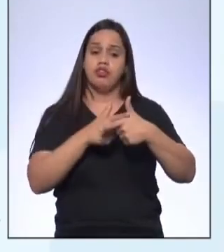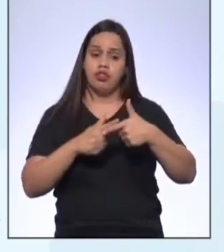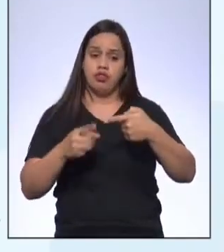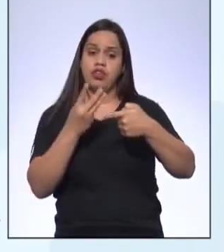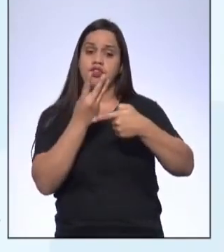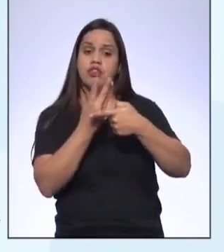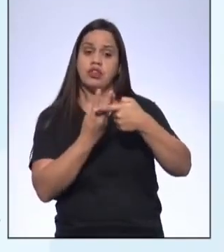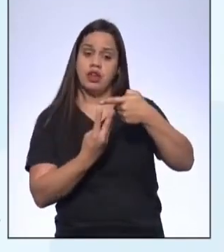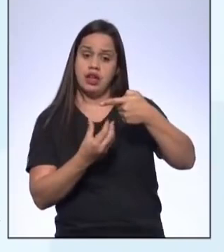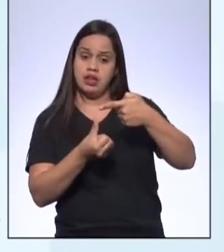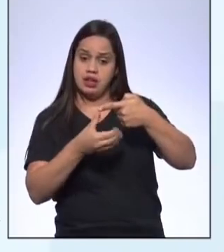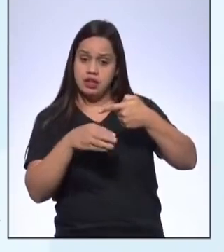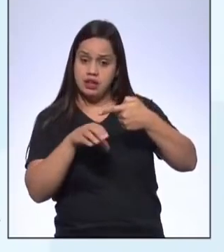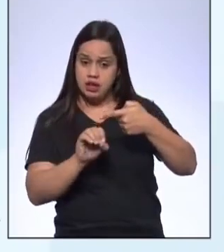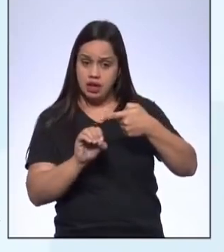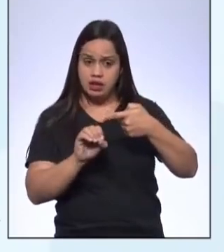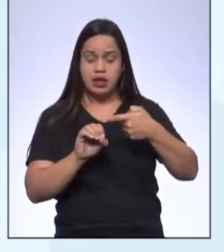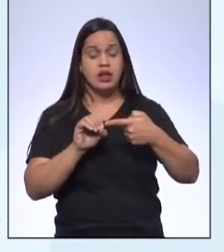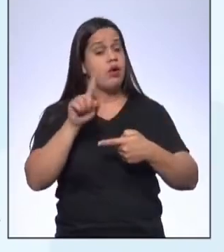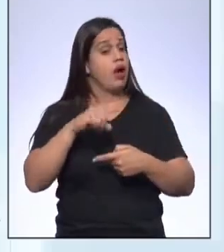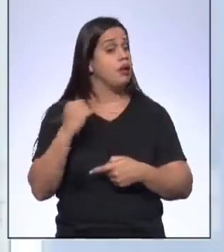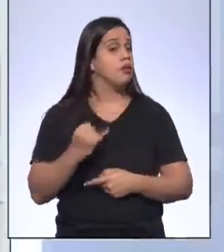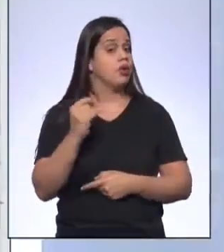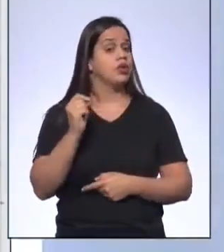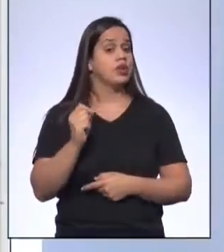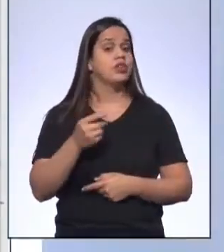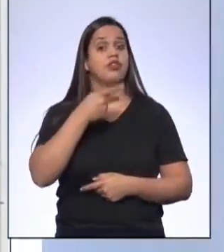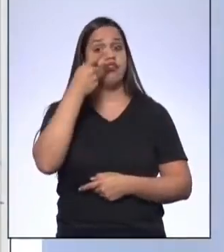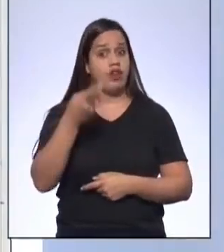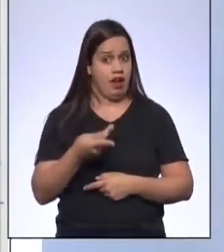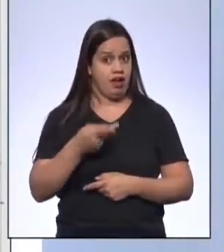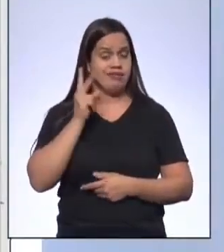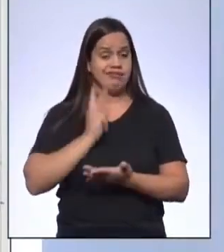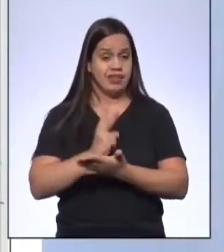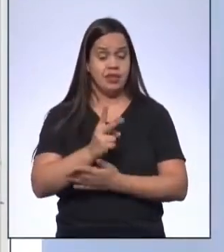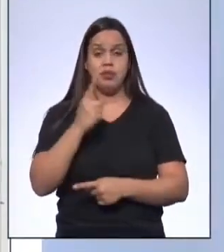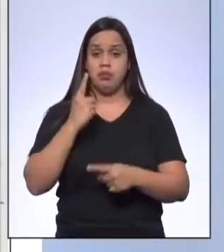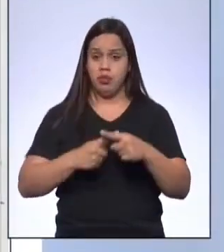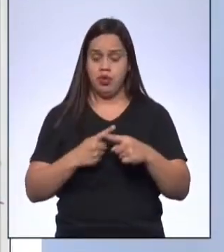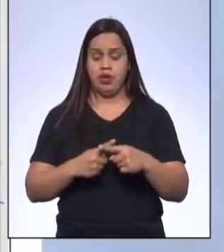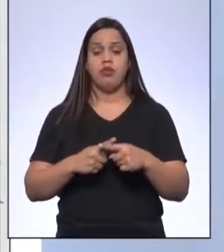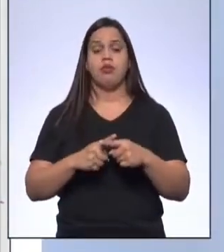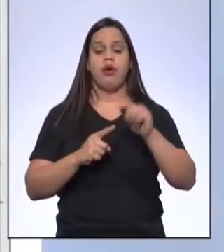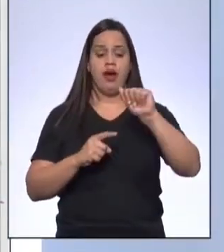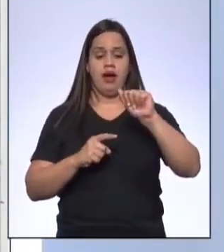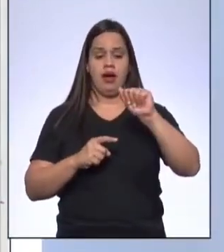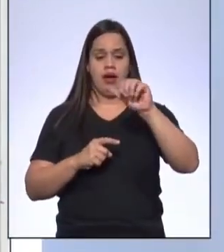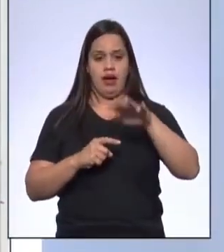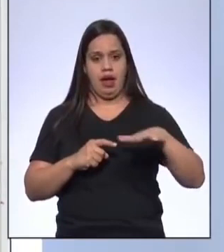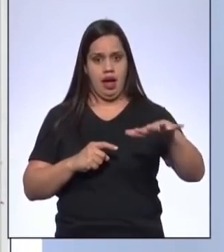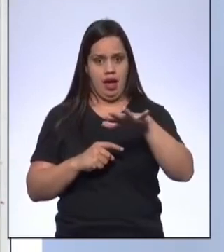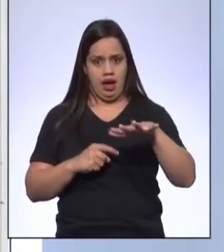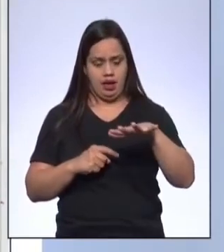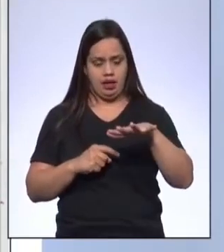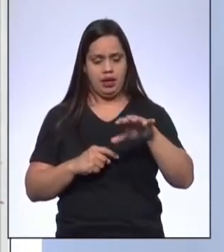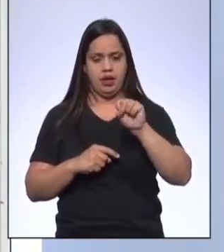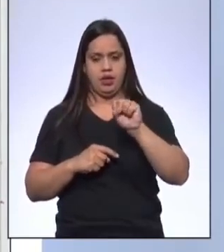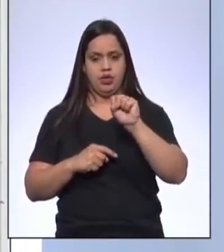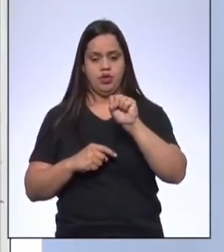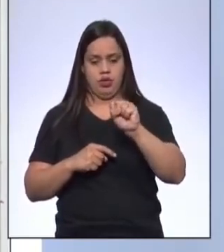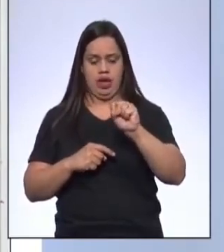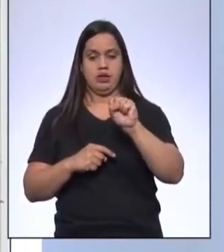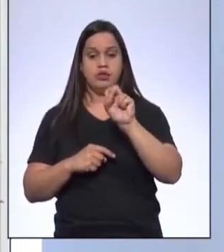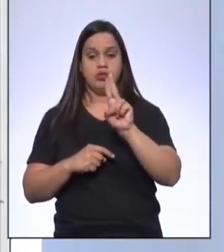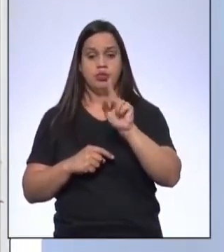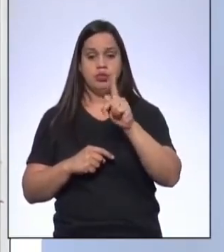É importante frisar isso, ó. Então, vou colocar de novo a área da superfície, né? Para a gente tentar identificar. Então, eu vou